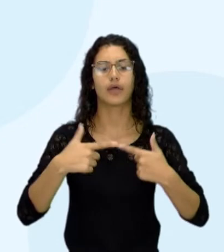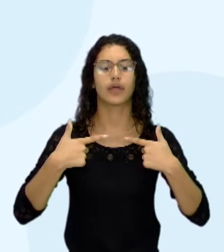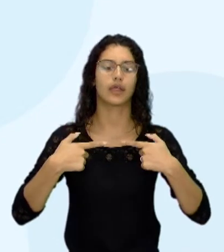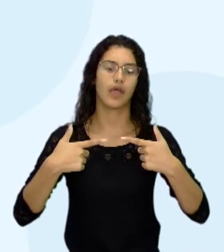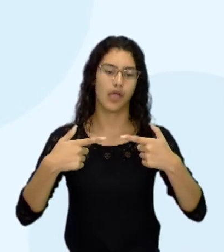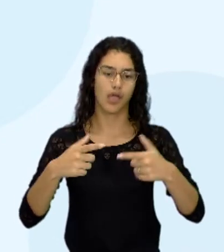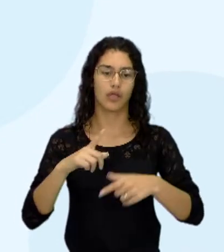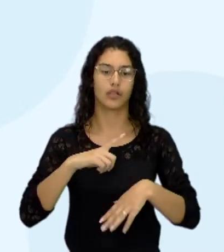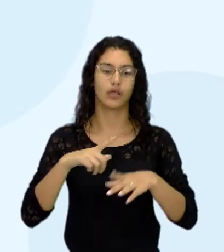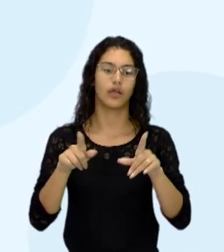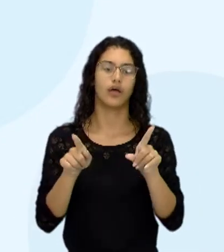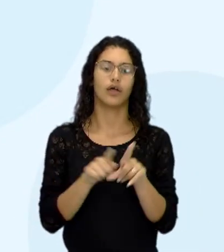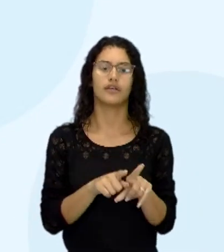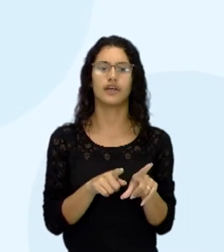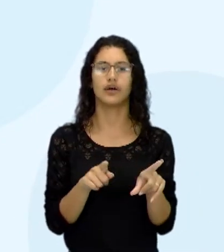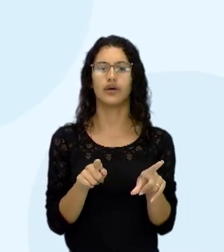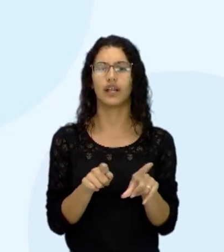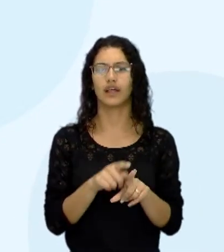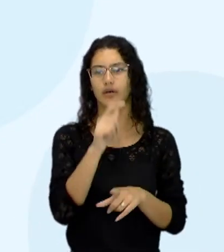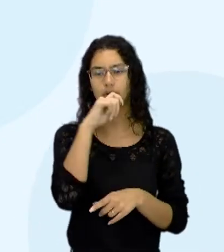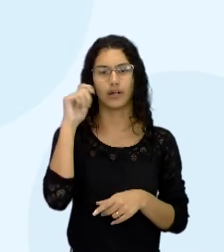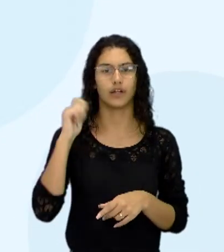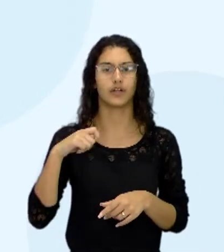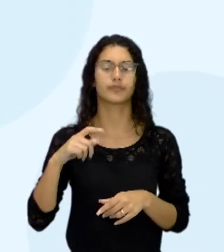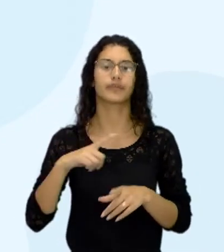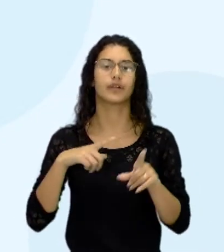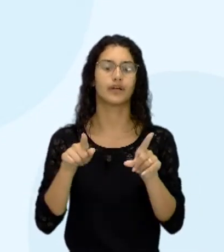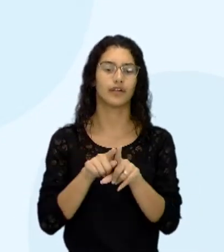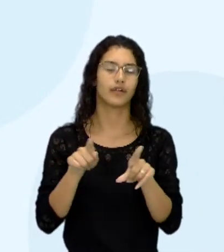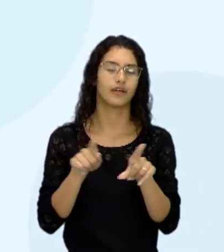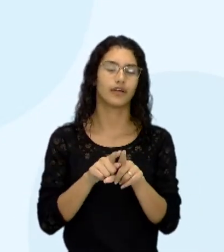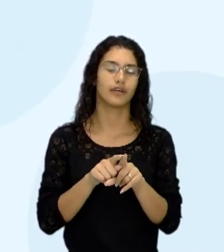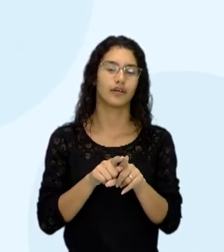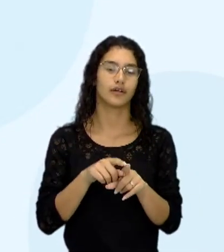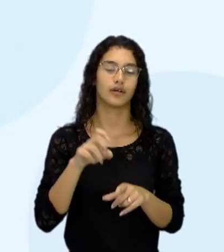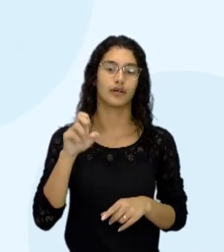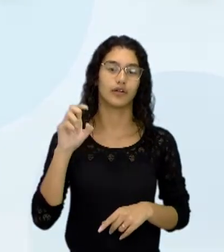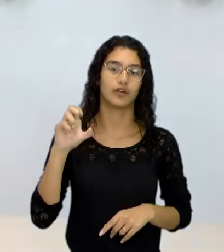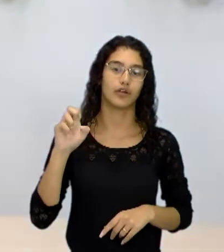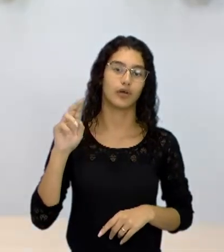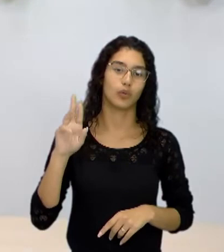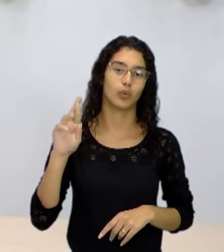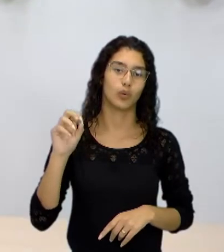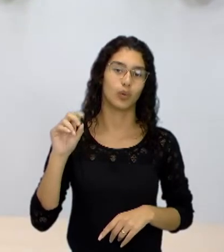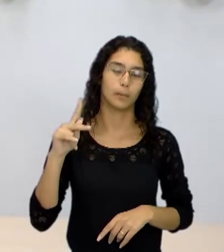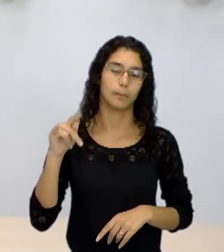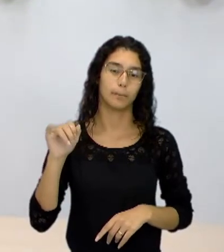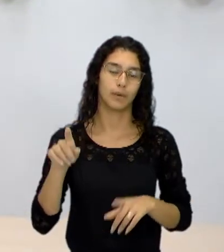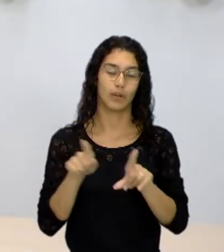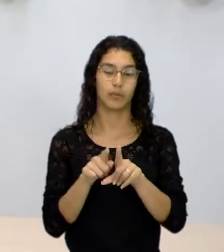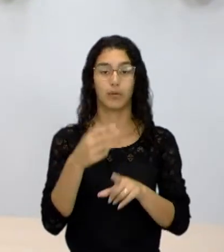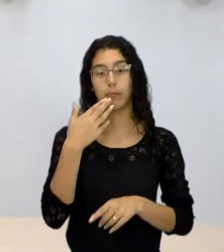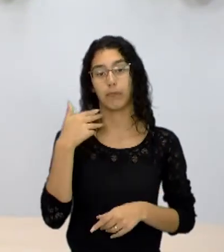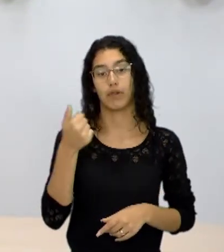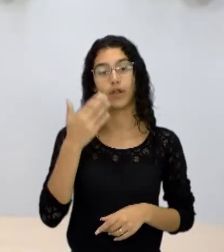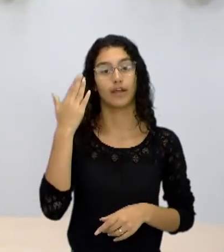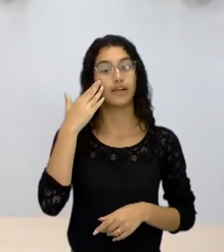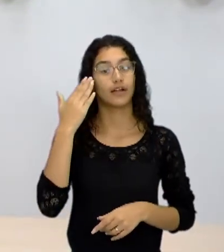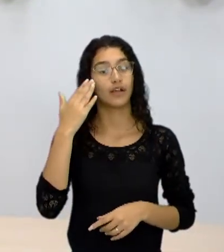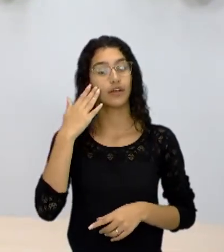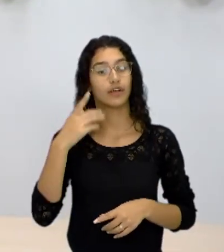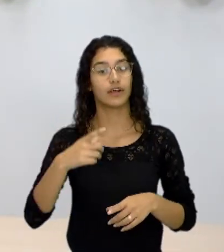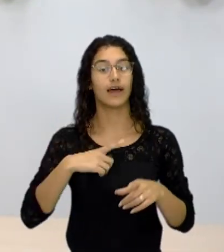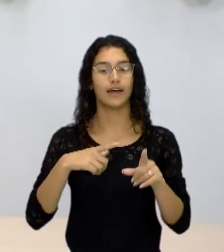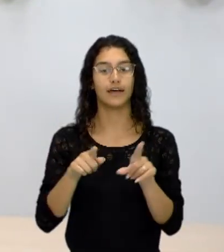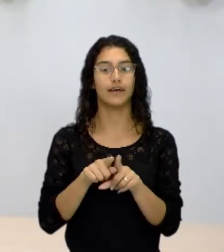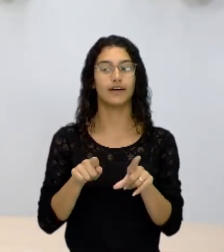eu poderia colocar guerra na Ucrânia, eu poderia colocar guerra no leste europeu. Então, da forma como ficar melhor entendido para vocês, pode